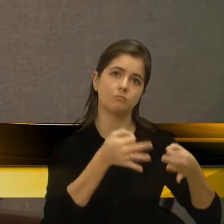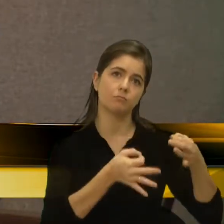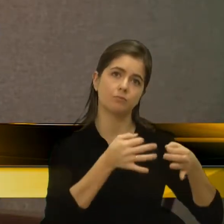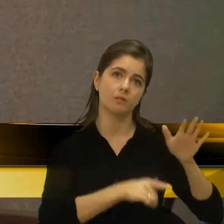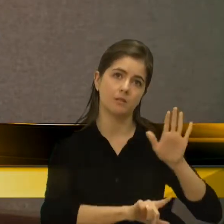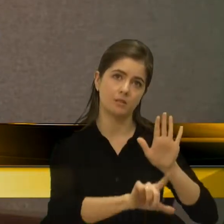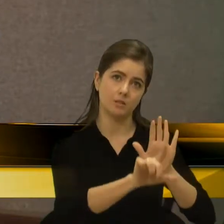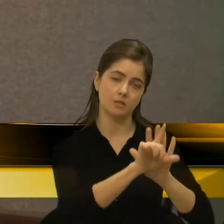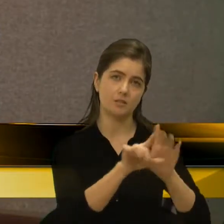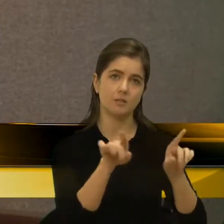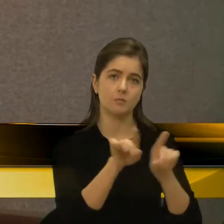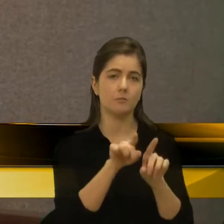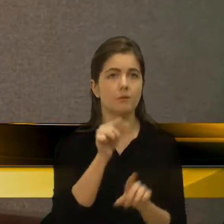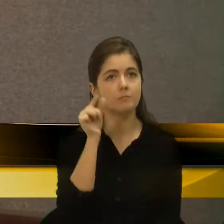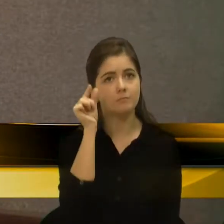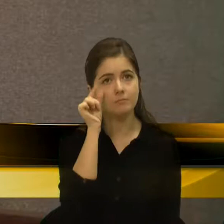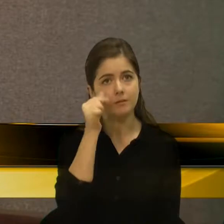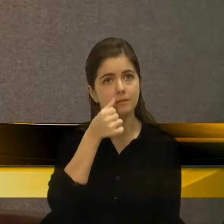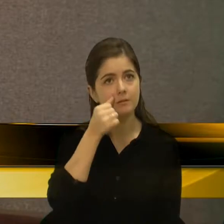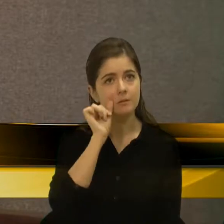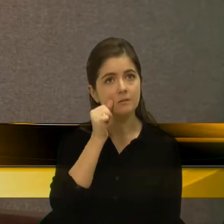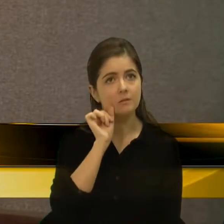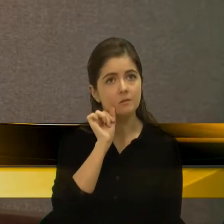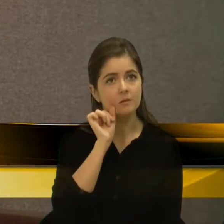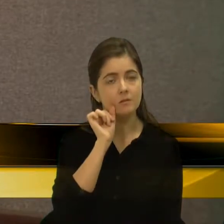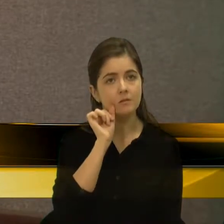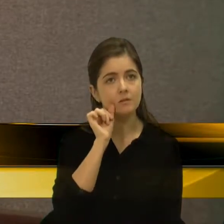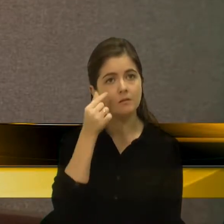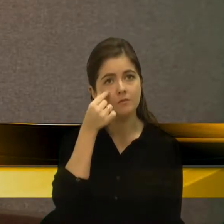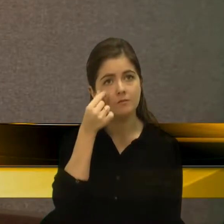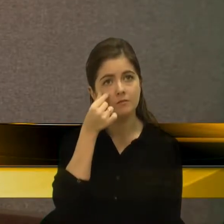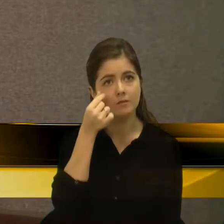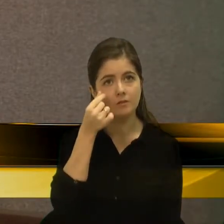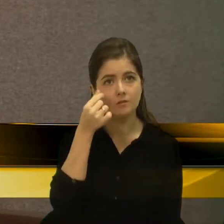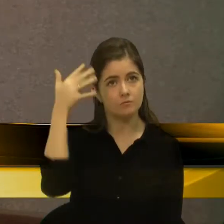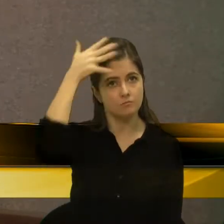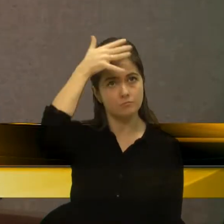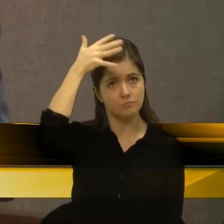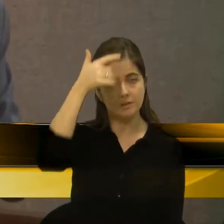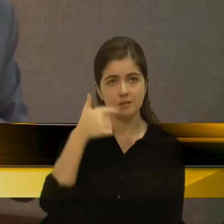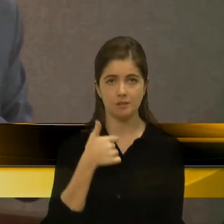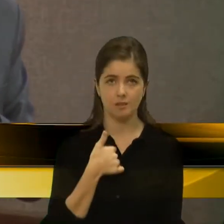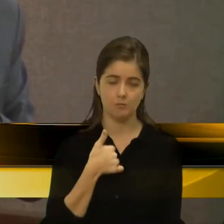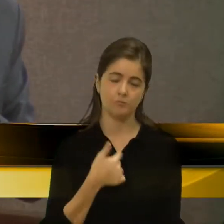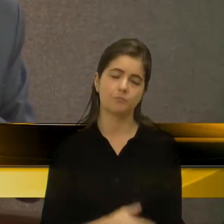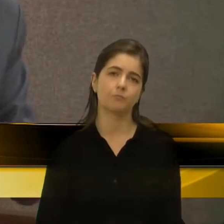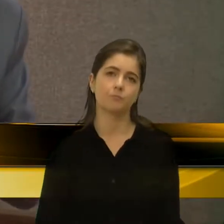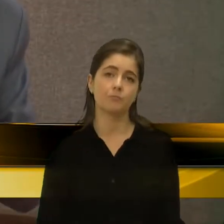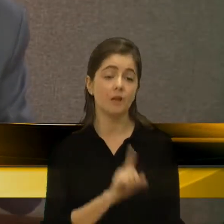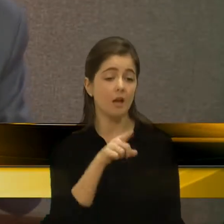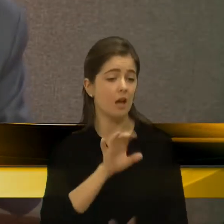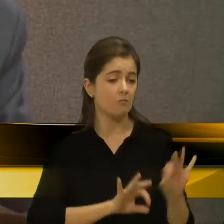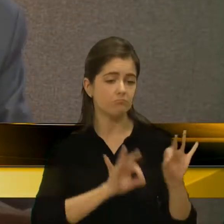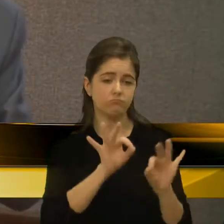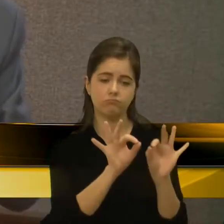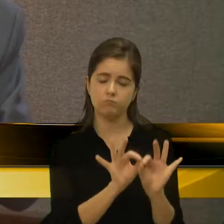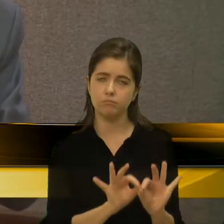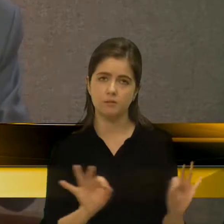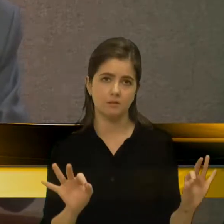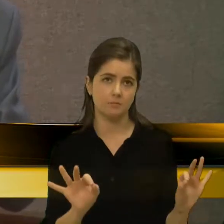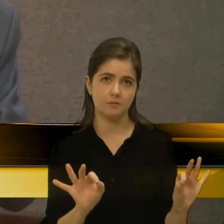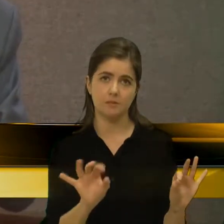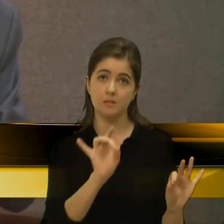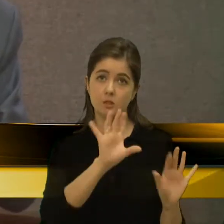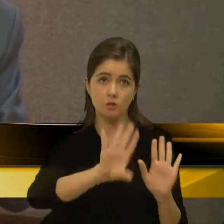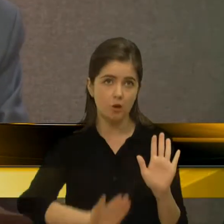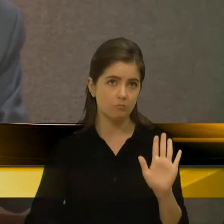Paulo Périco, vereadora Paula Iores, vereador Alceu Tomé e este vereador. É um projeto muito simples que se